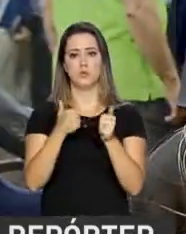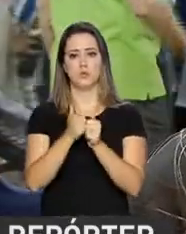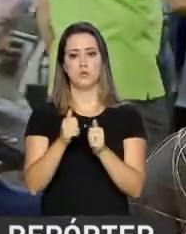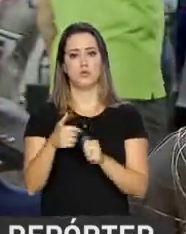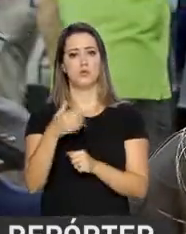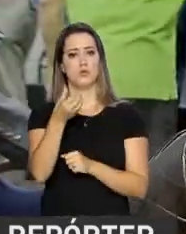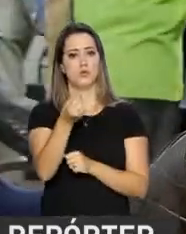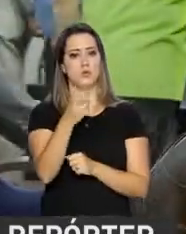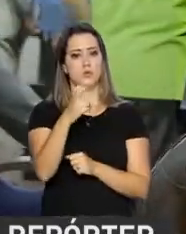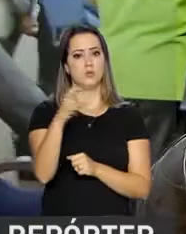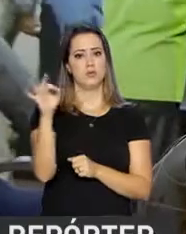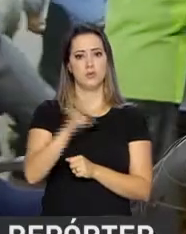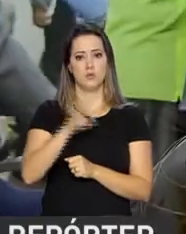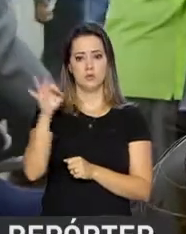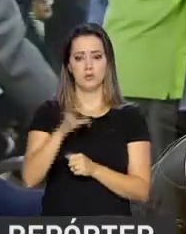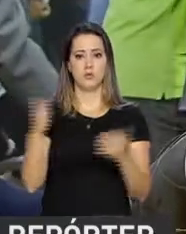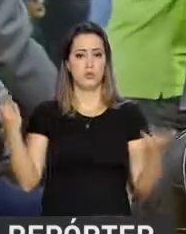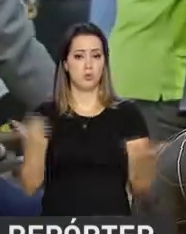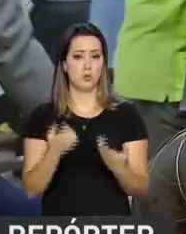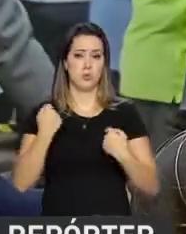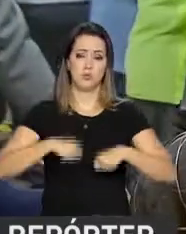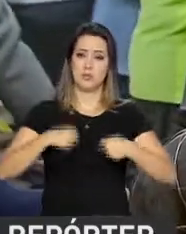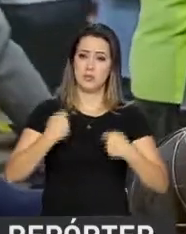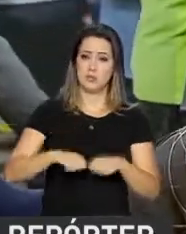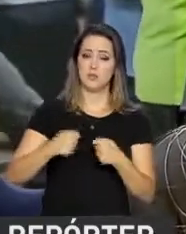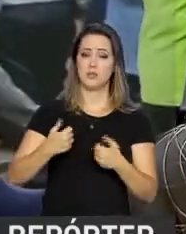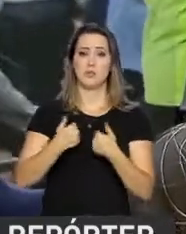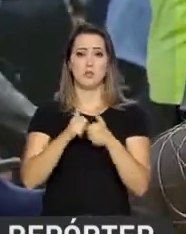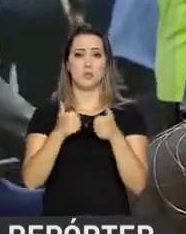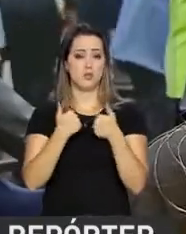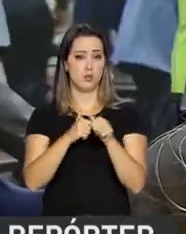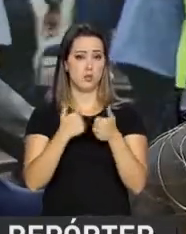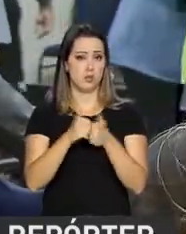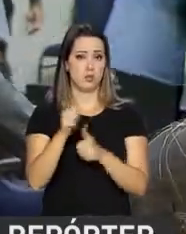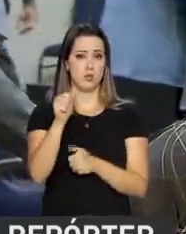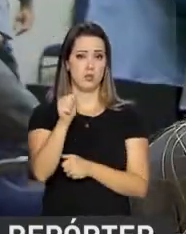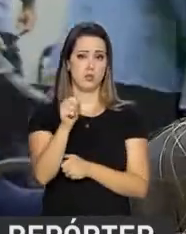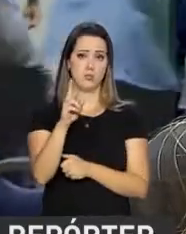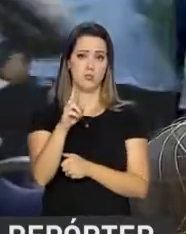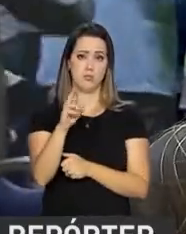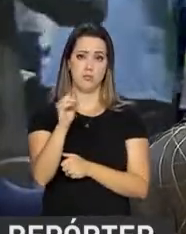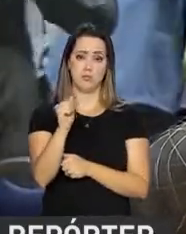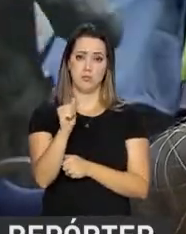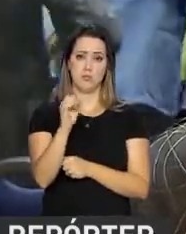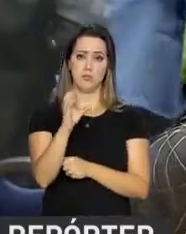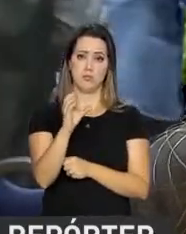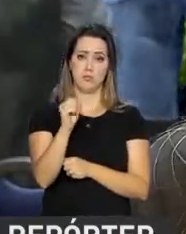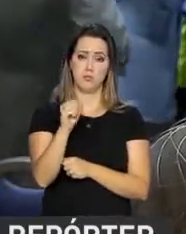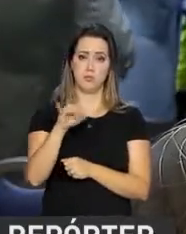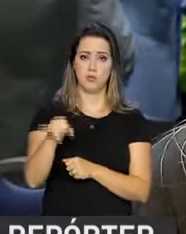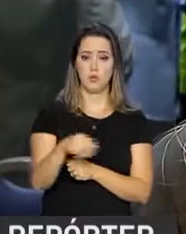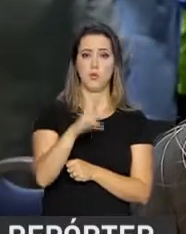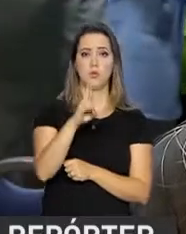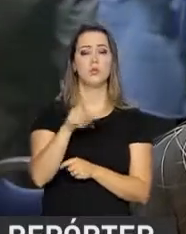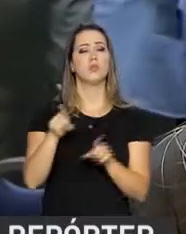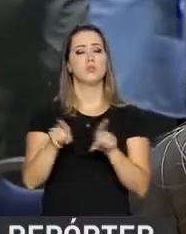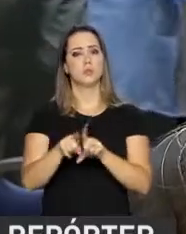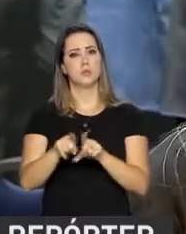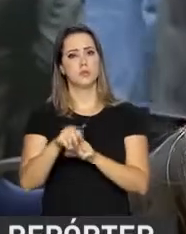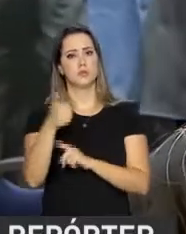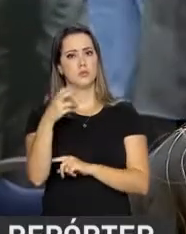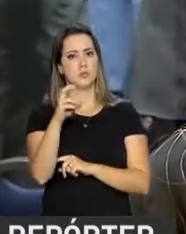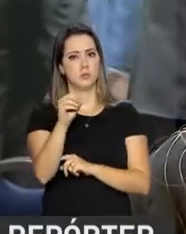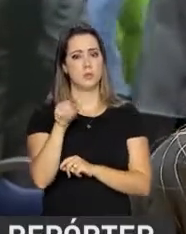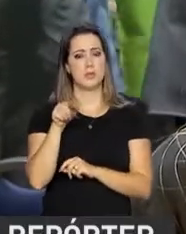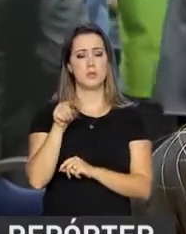a 65% da atual demanda de transporte coletivo de Aracaju. Também serão construídos 150 pontos de ônibus